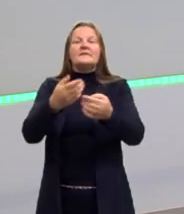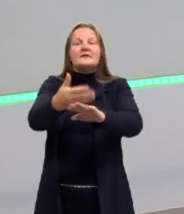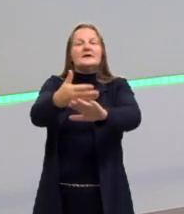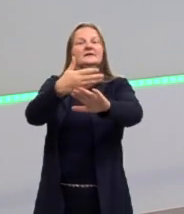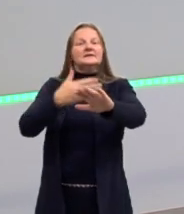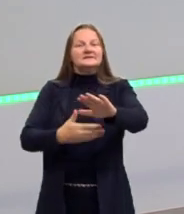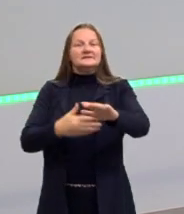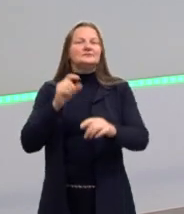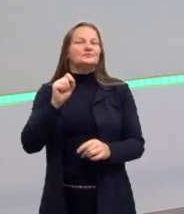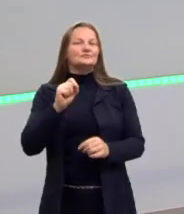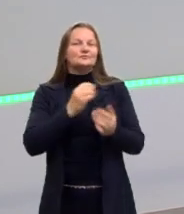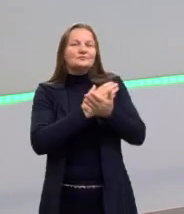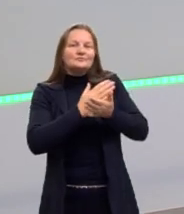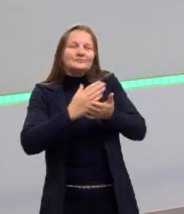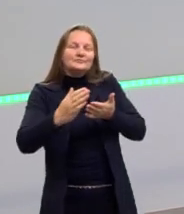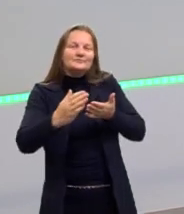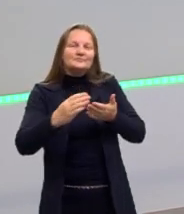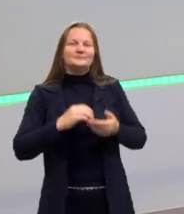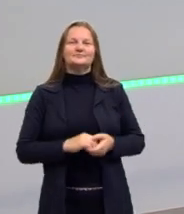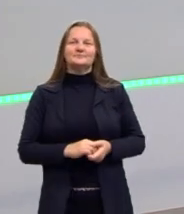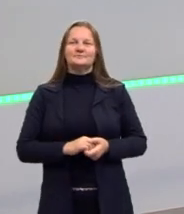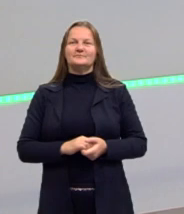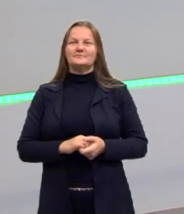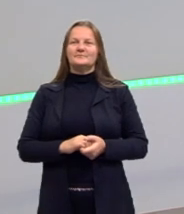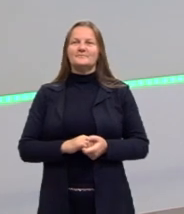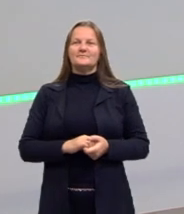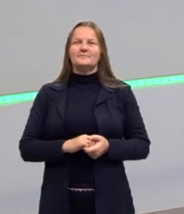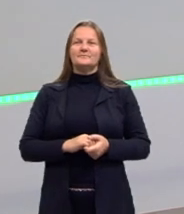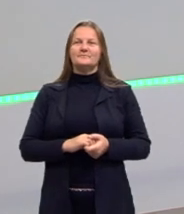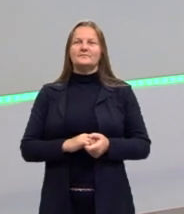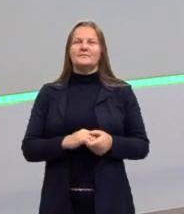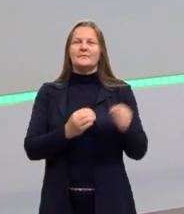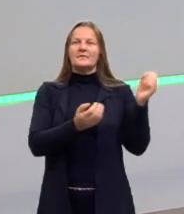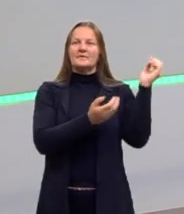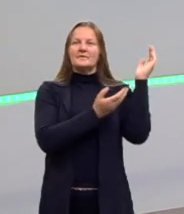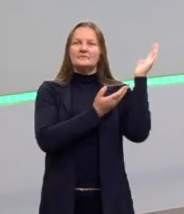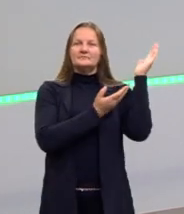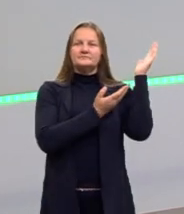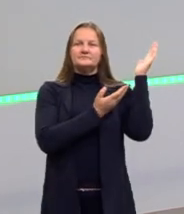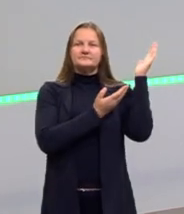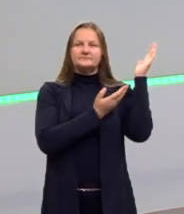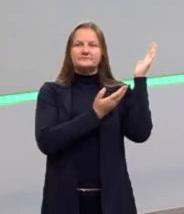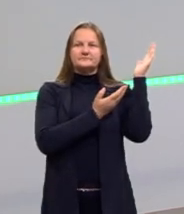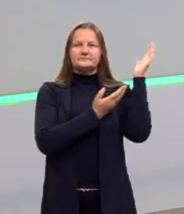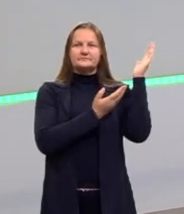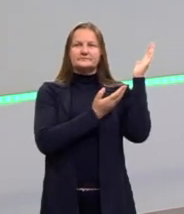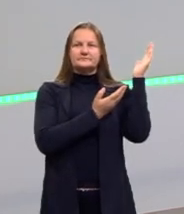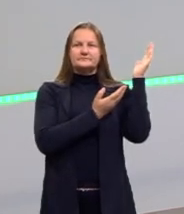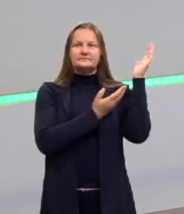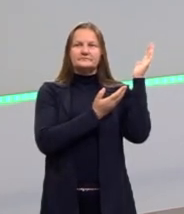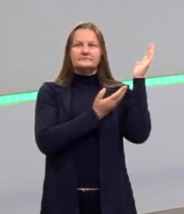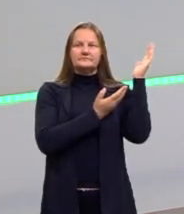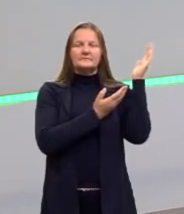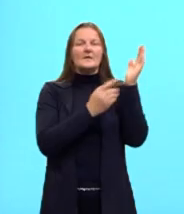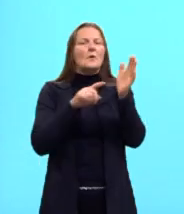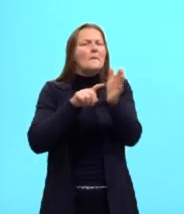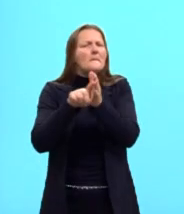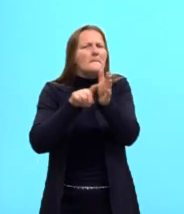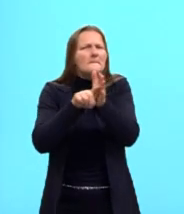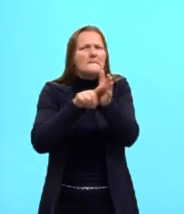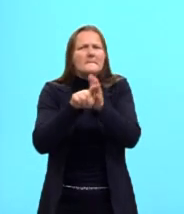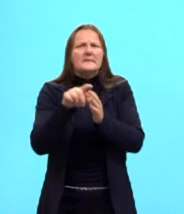né Eu começo né com vocês trazendo aí uma questão trazendo aí a nossa pergunta